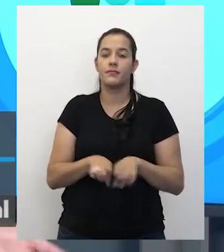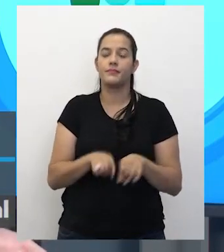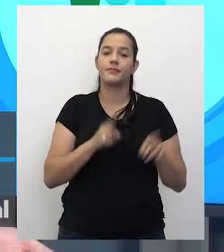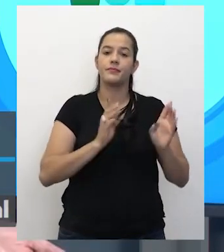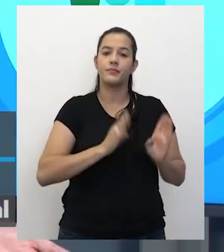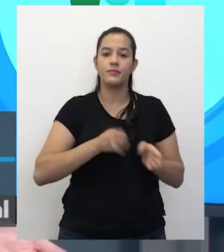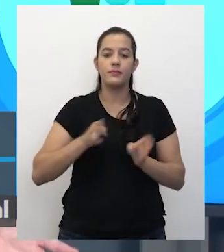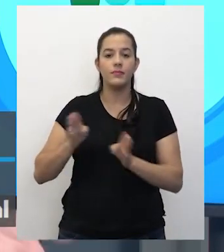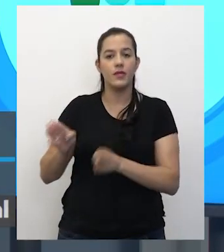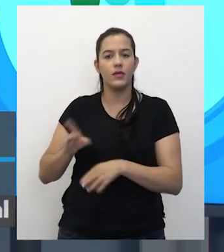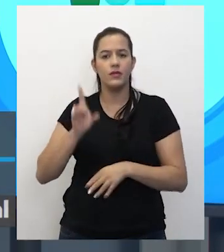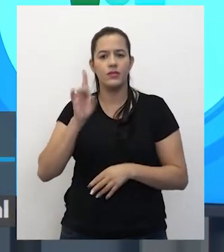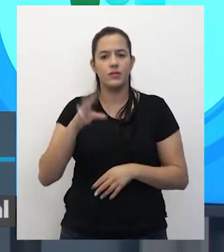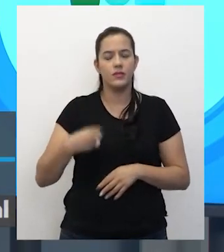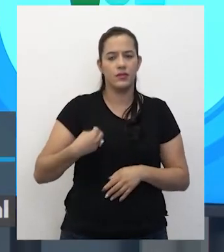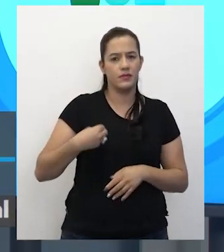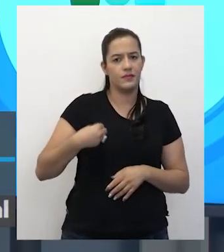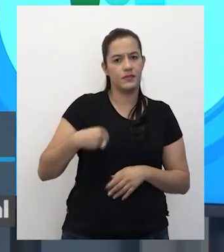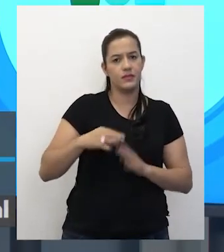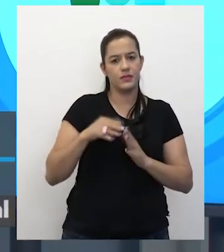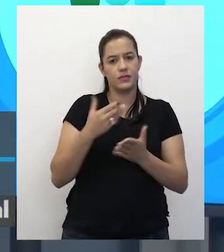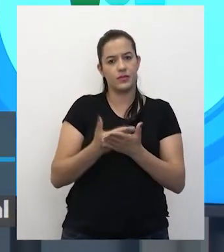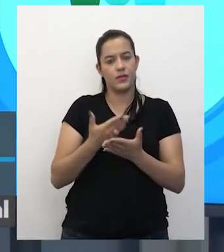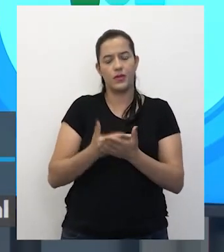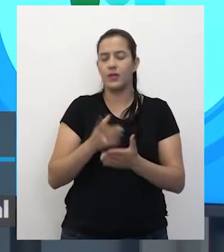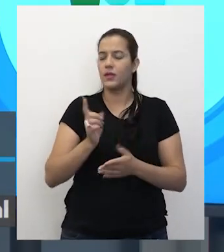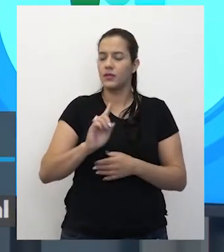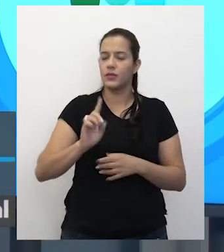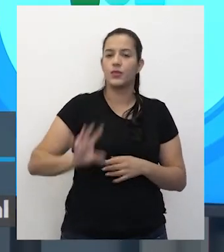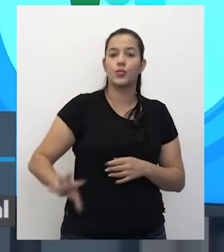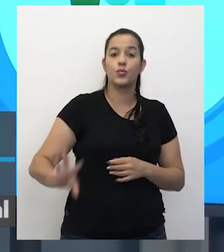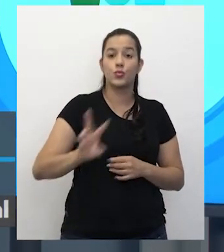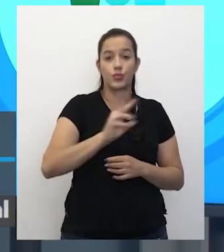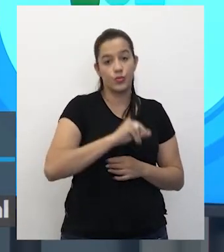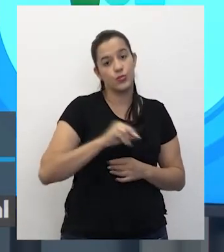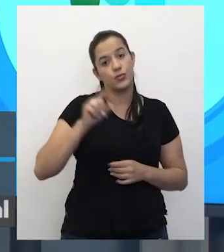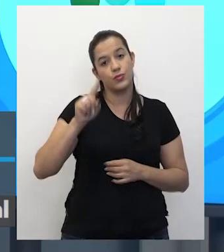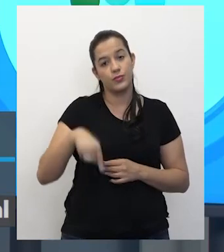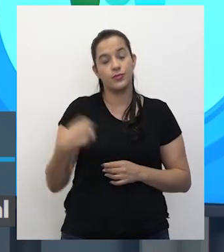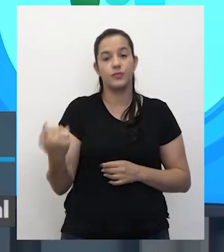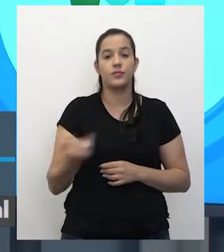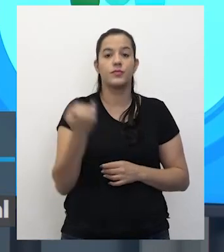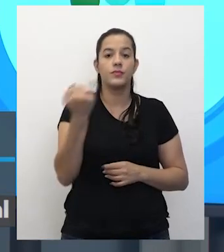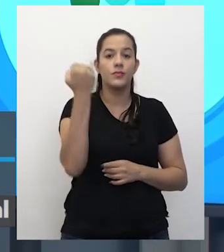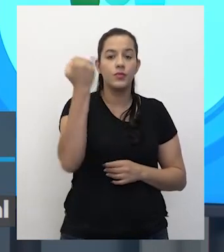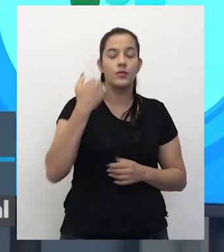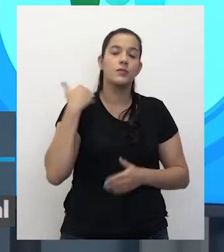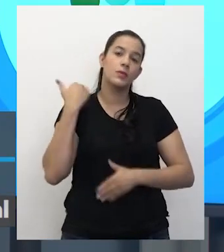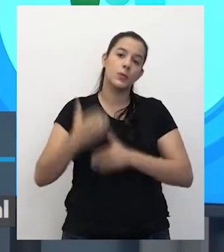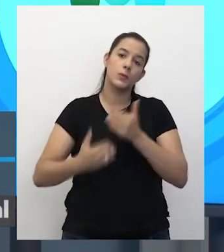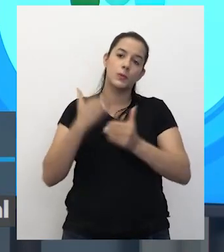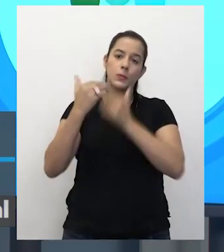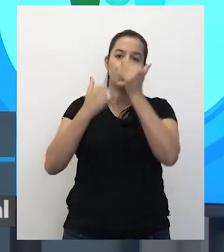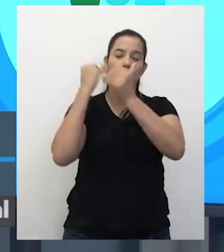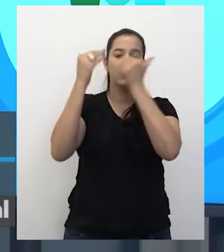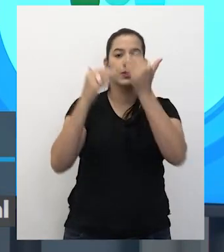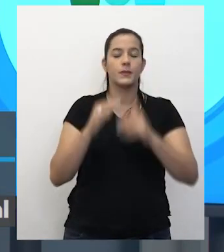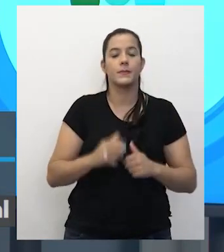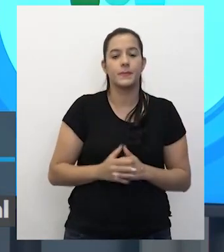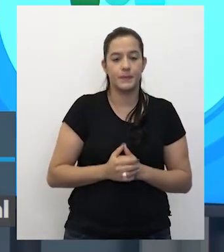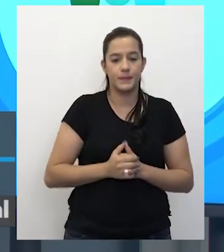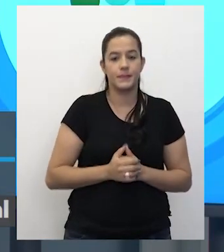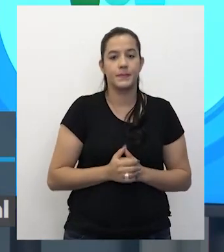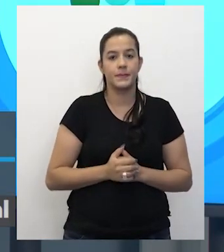Não só na vida escolar, gente, em tudo na nossa vida é importante a gente conseguir ir desenvolvendo a nossa competência